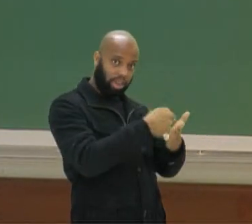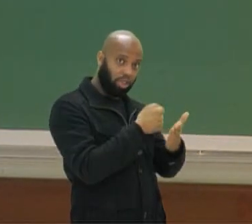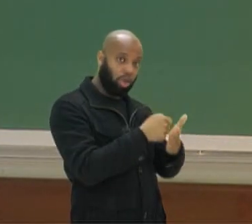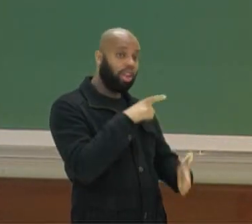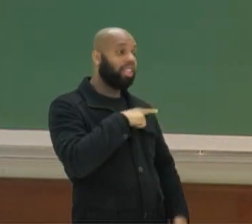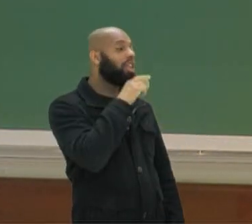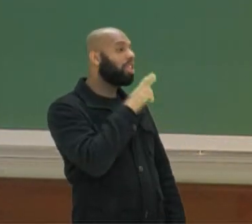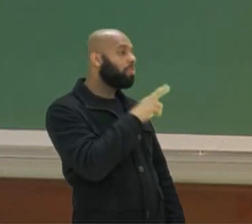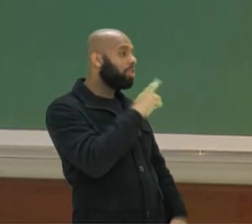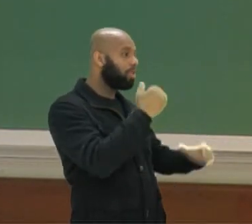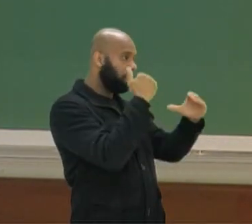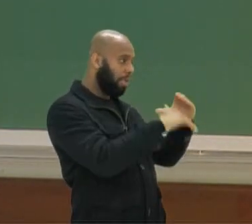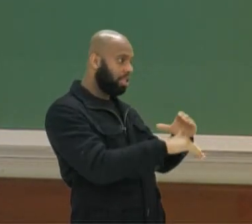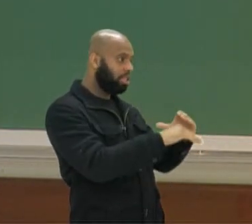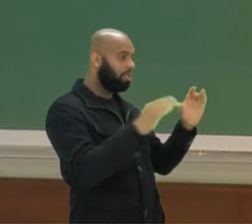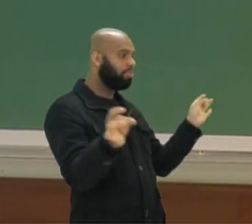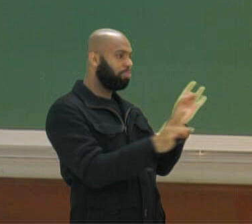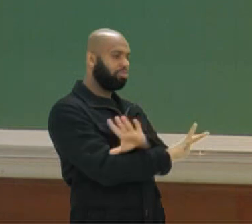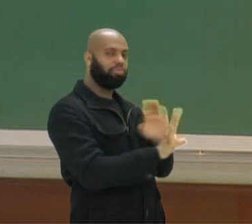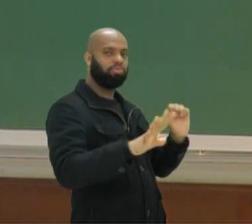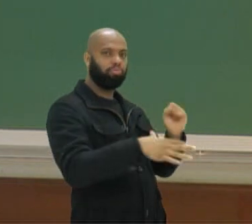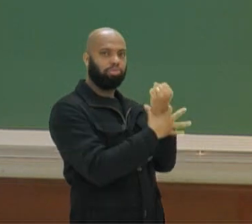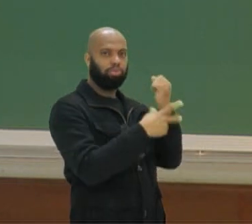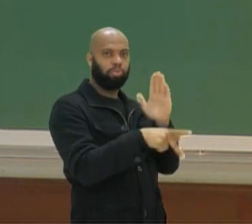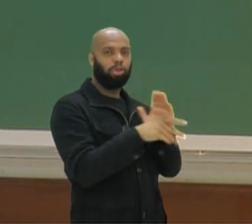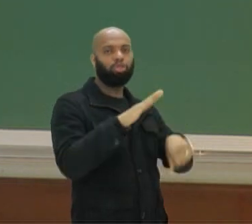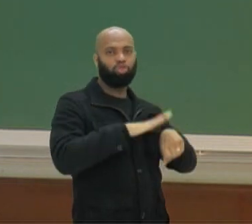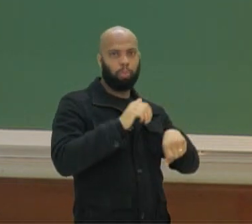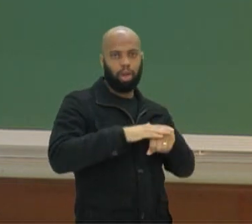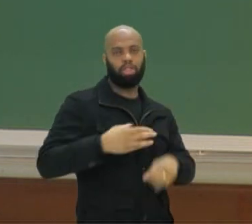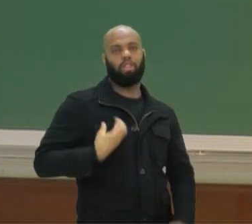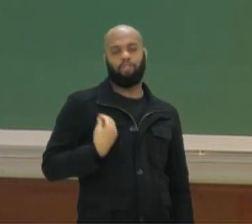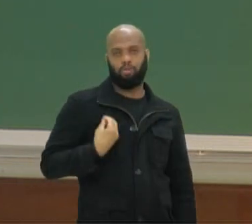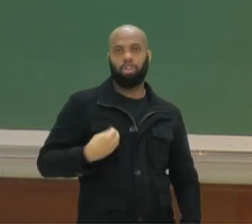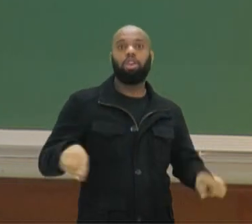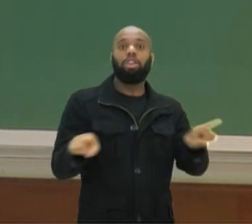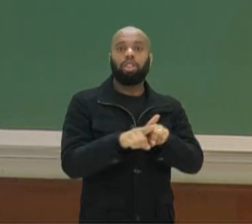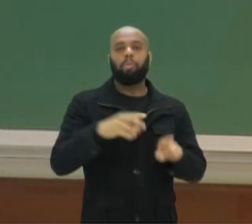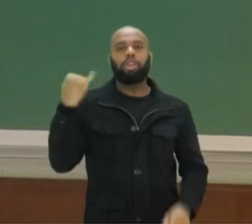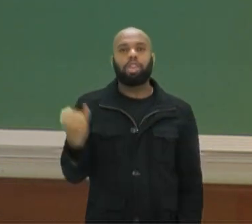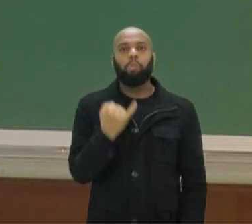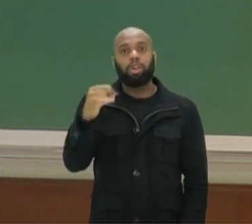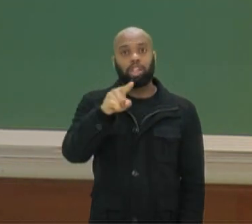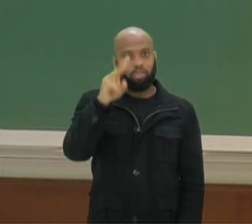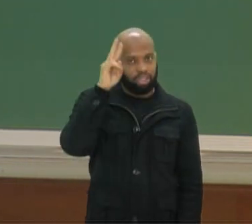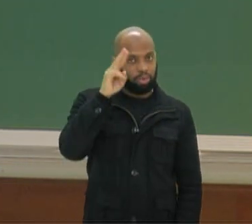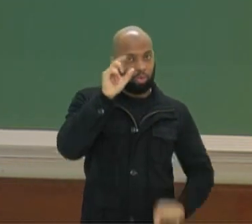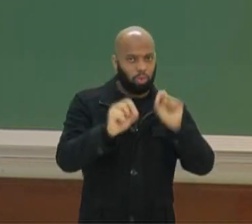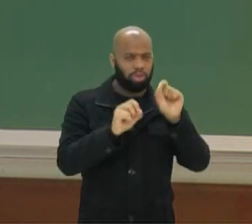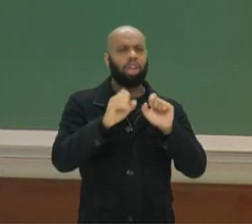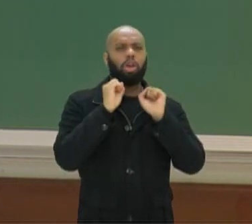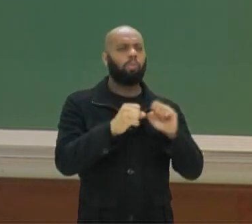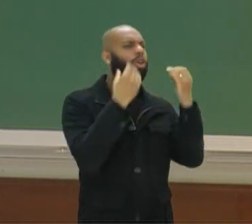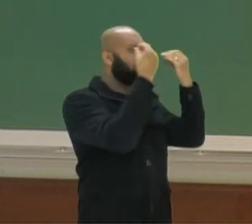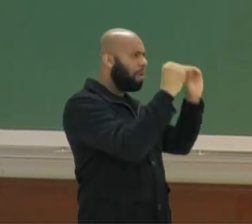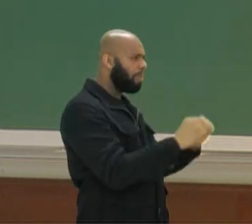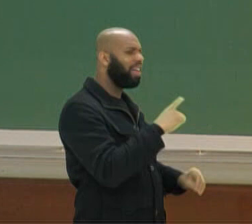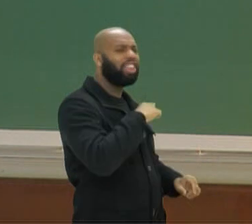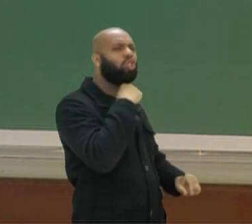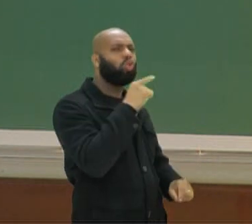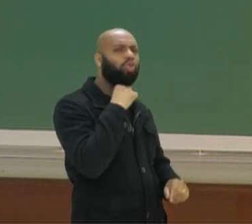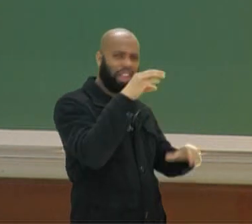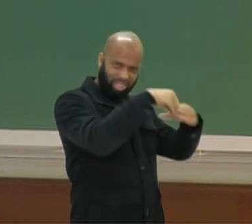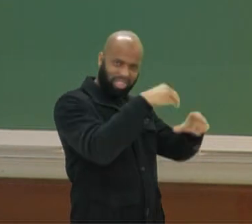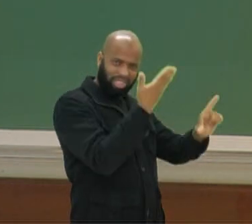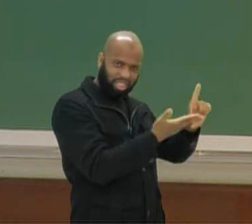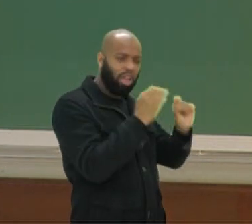obrigatória para poder garantir a tua presença, tá bom? Importante também informar aqui, ó, use e abuse do mural lá para poder tirar dúvidas, para